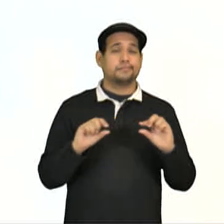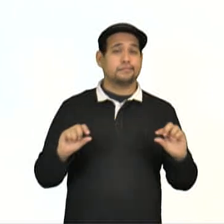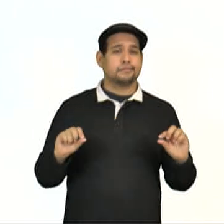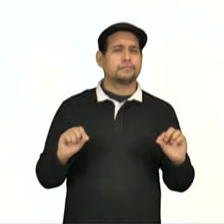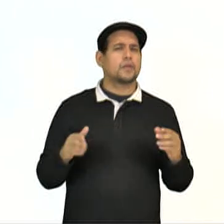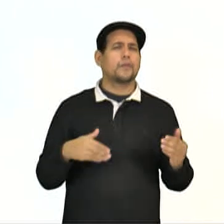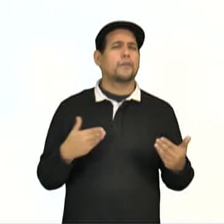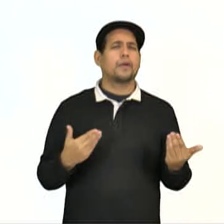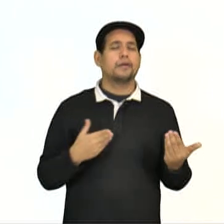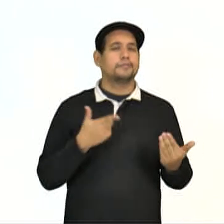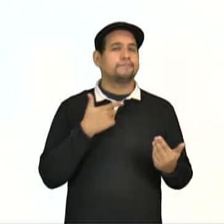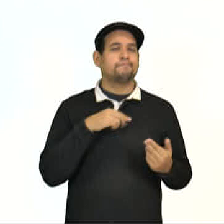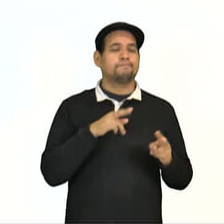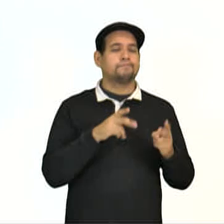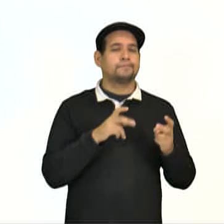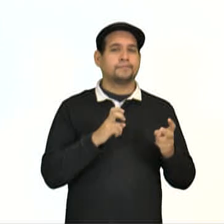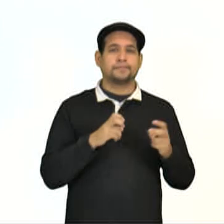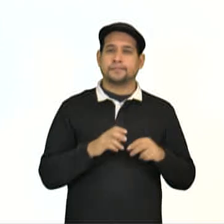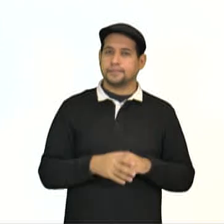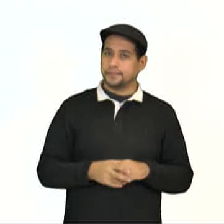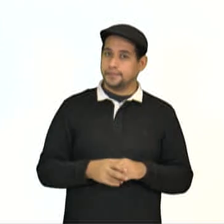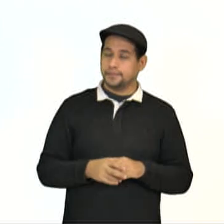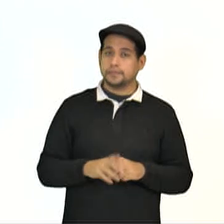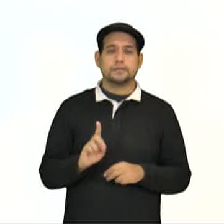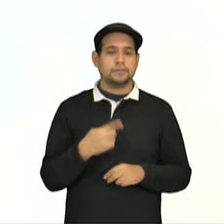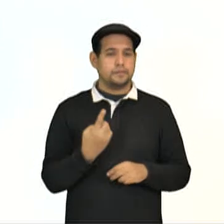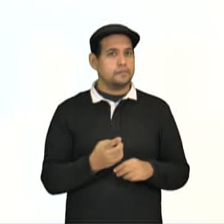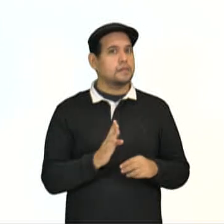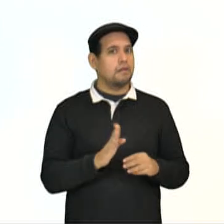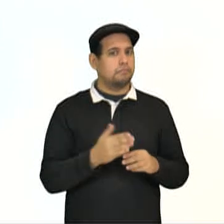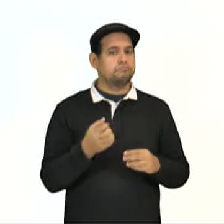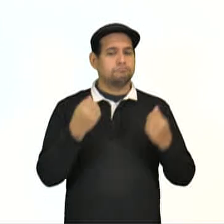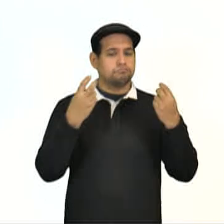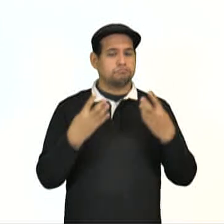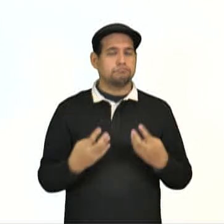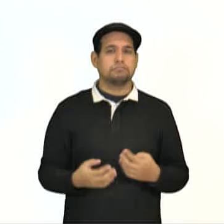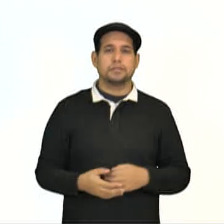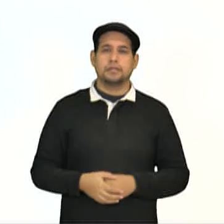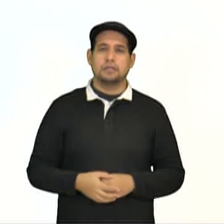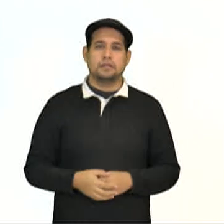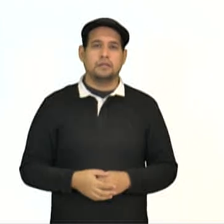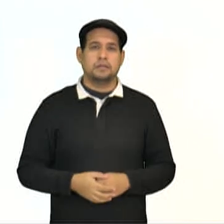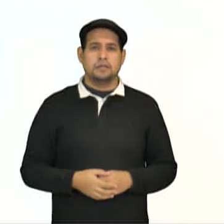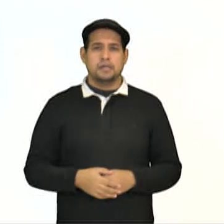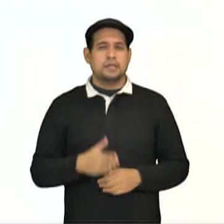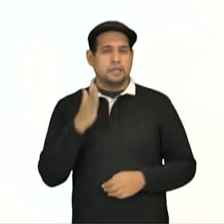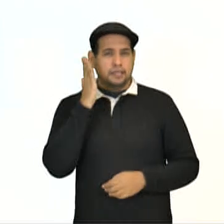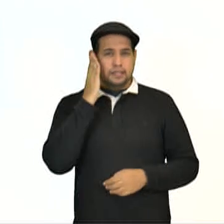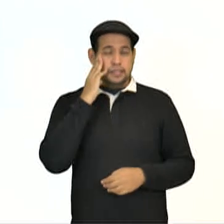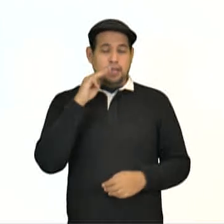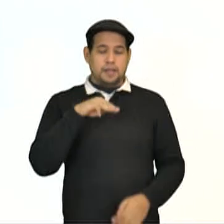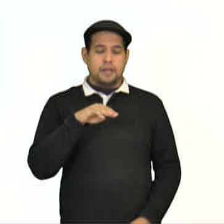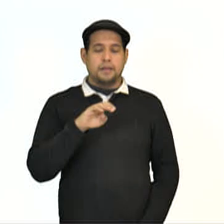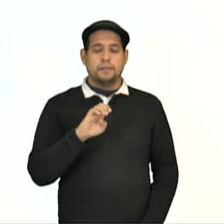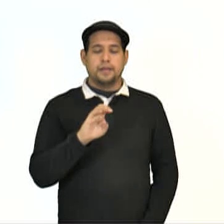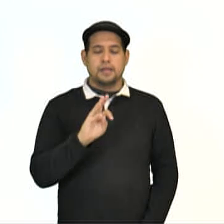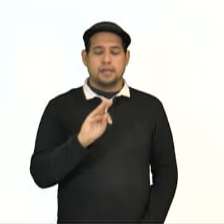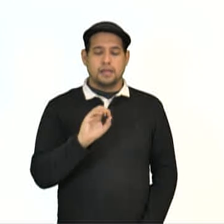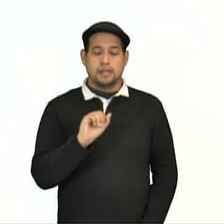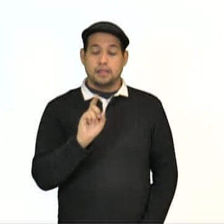Então, qual é a figura que você consegue perceber aqui, analisando o que nós acabamos de comentar? Sabemos que a metáfora é uma